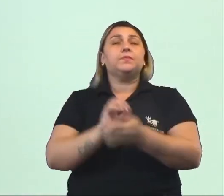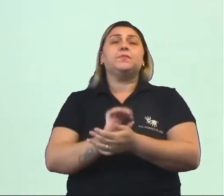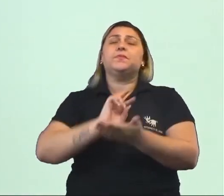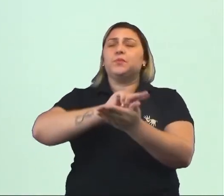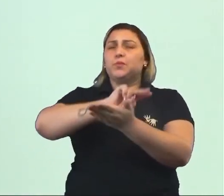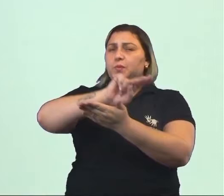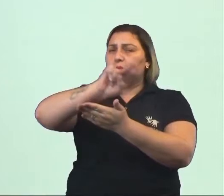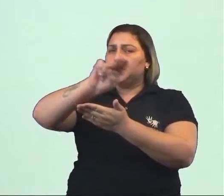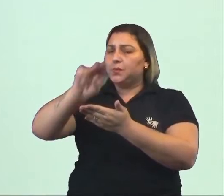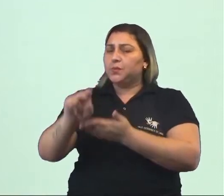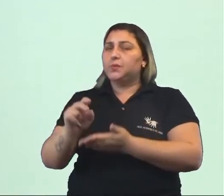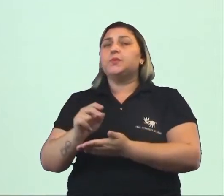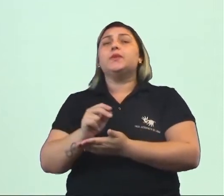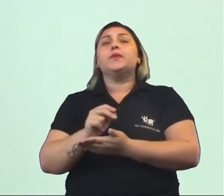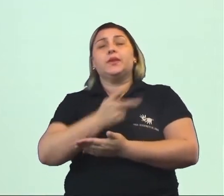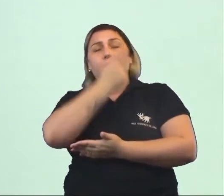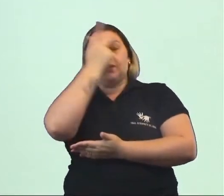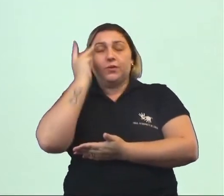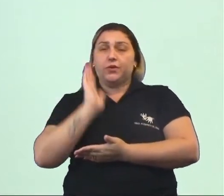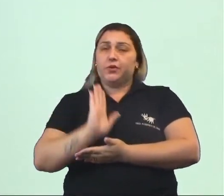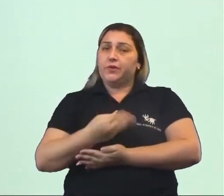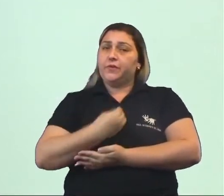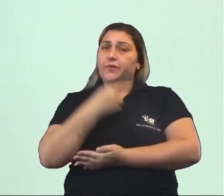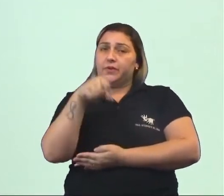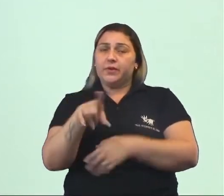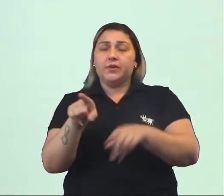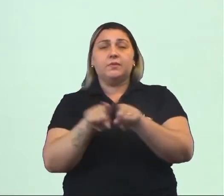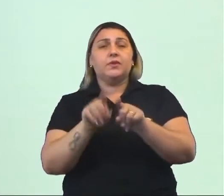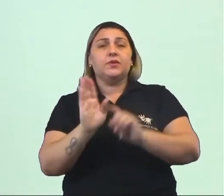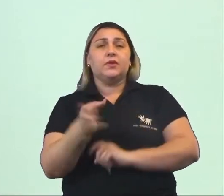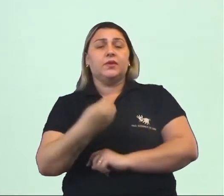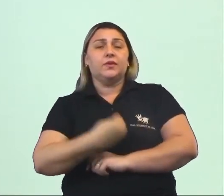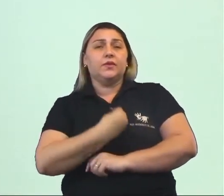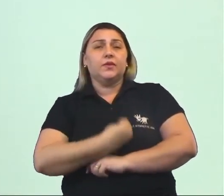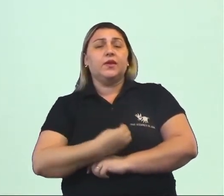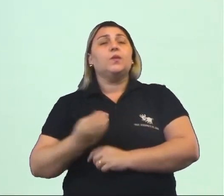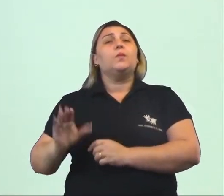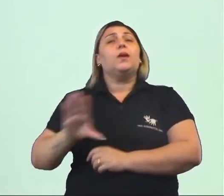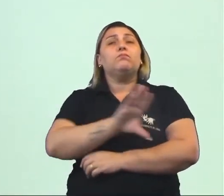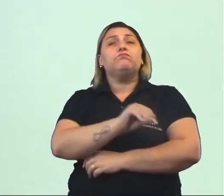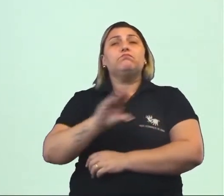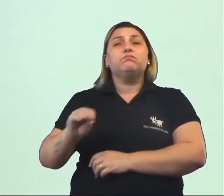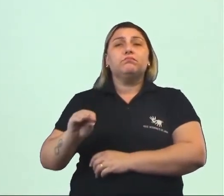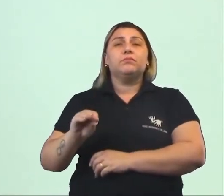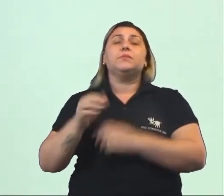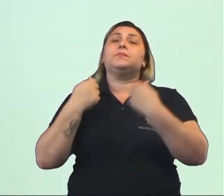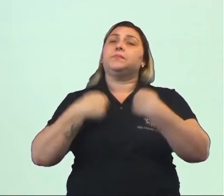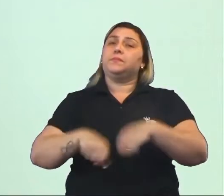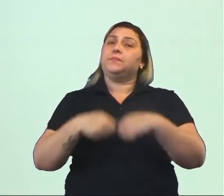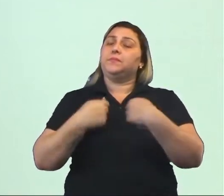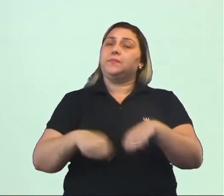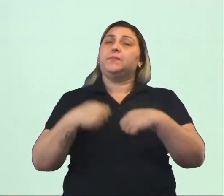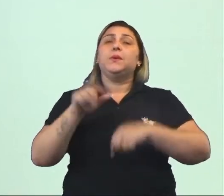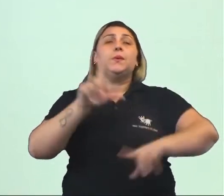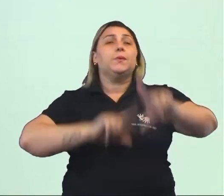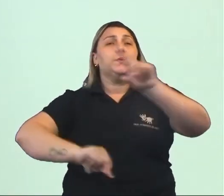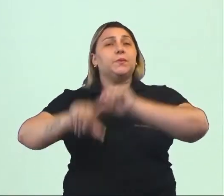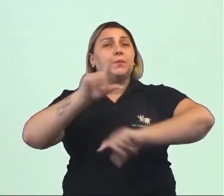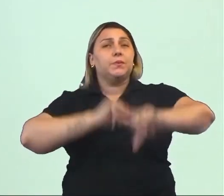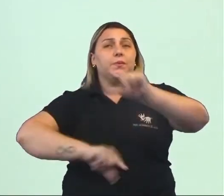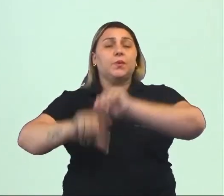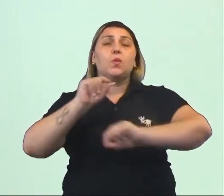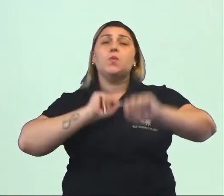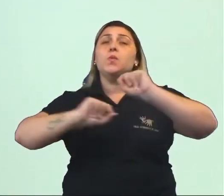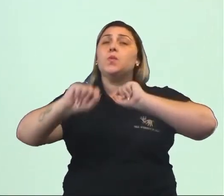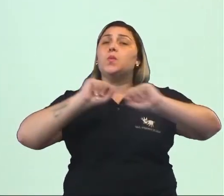muitas coisas que as pessoas já viveram, que você já viveu, mesmo sendo um adolescente. Então é preciso selecionar sobre